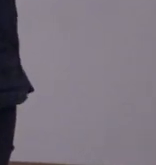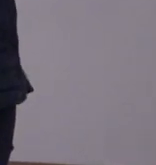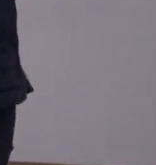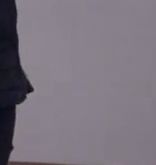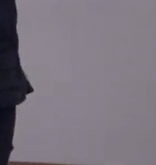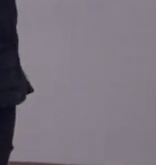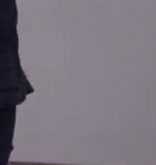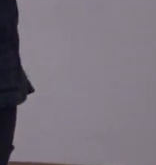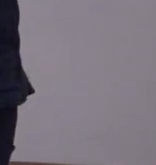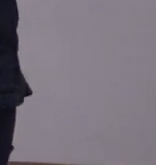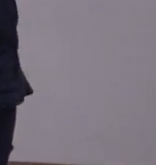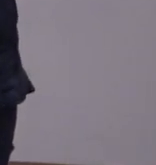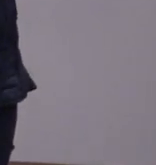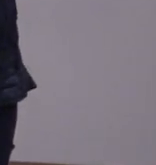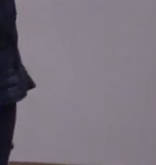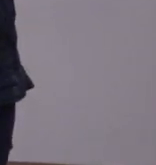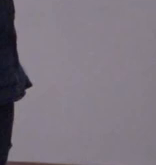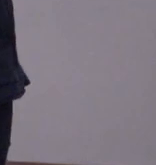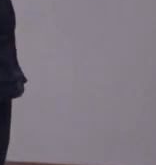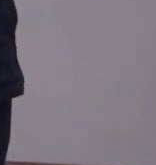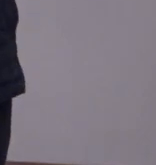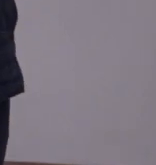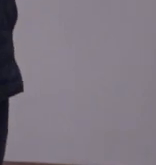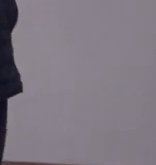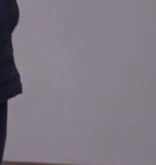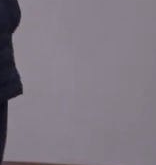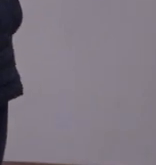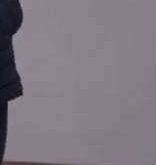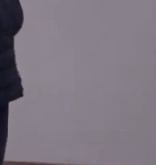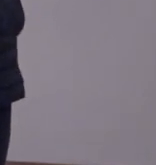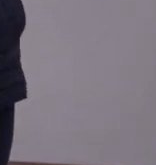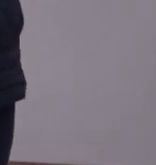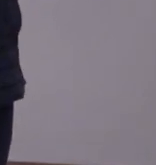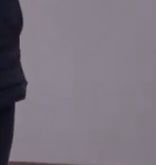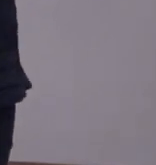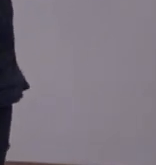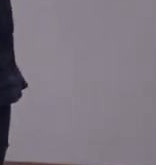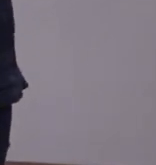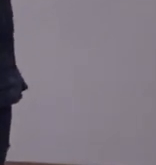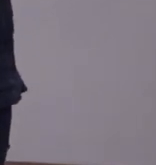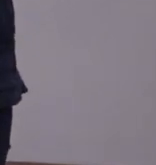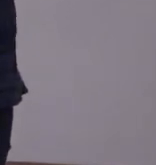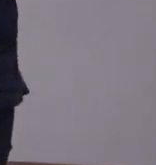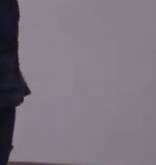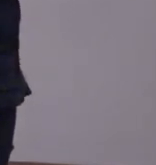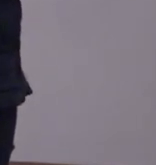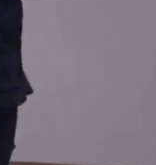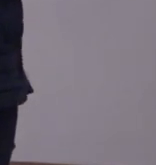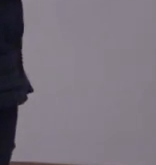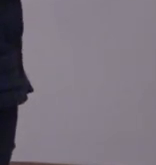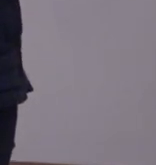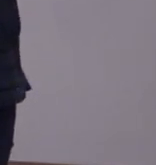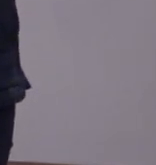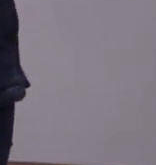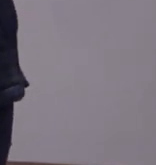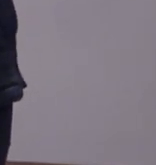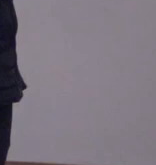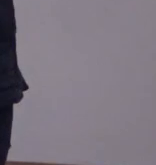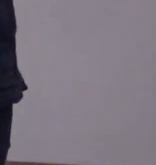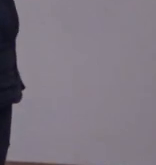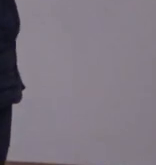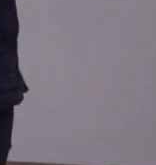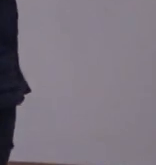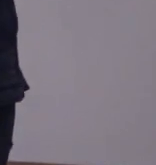como educação, saúde e, principalmente, segurança pública, né, que normalmente não se vêem como